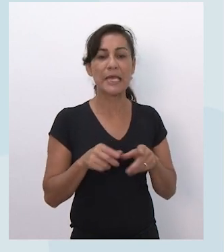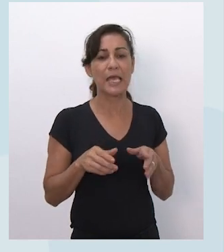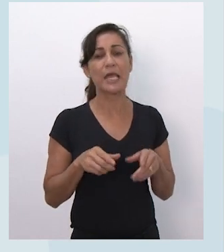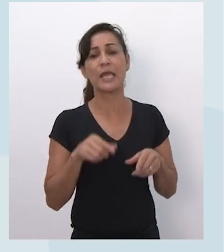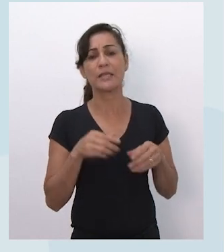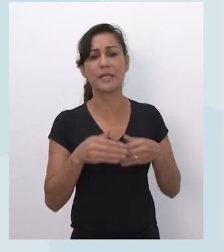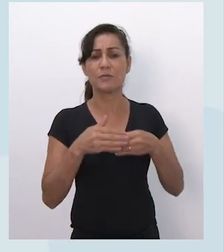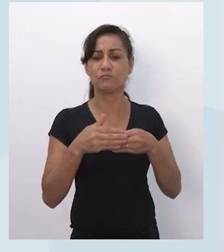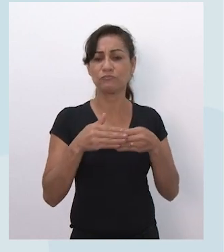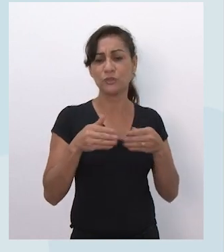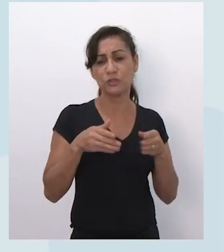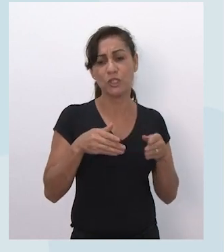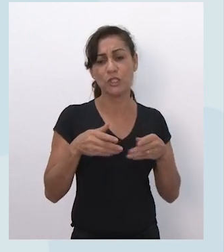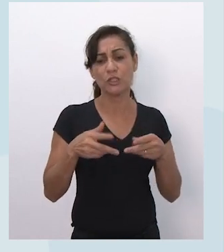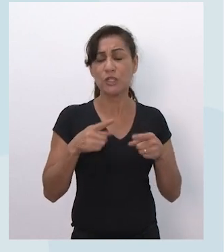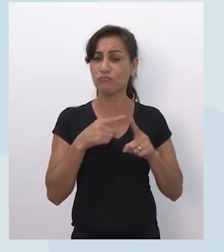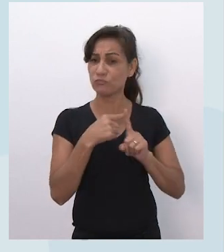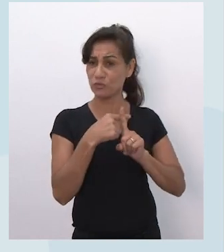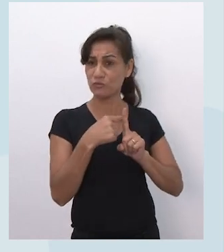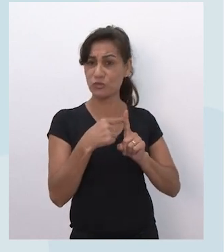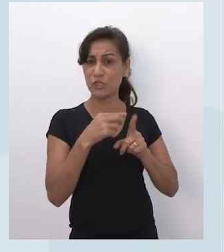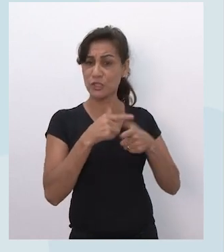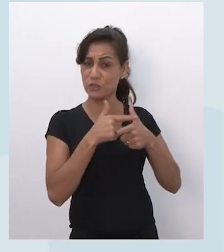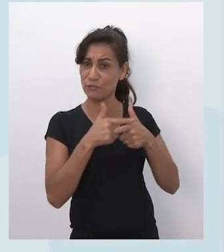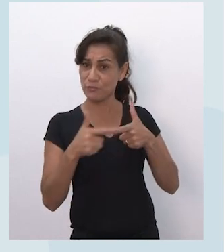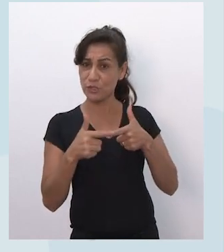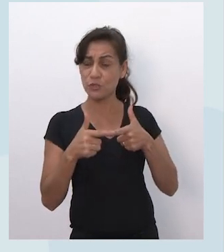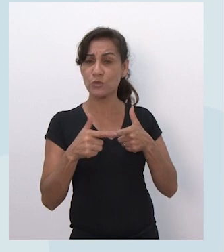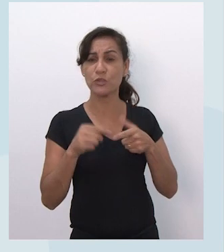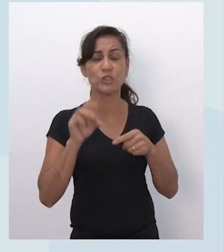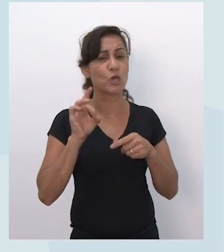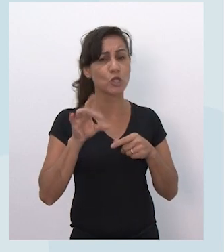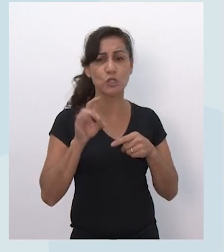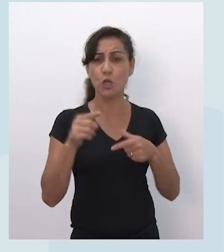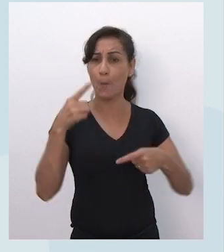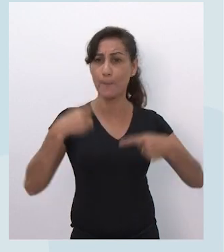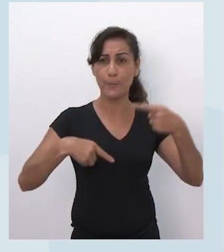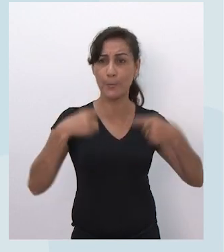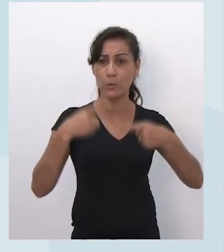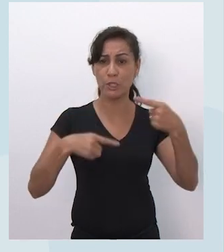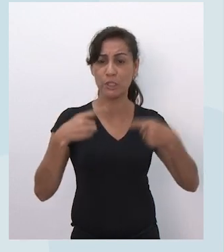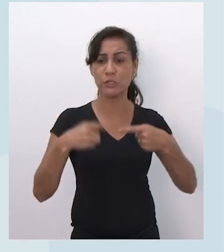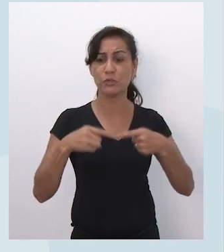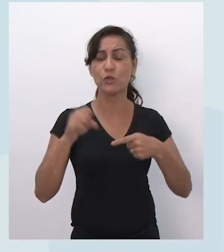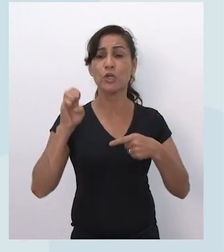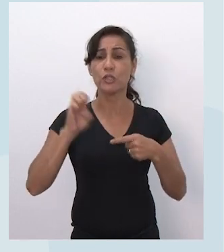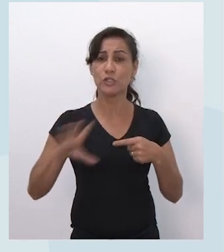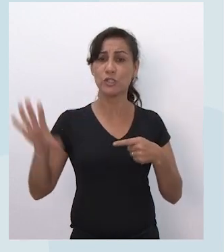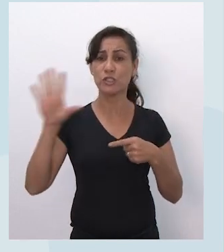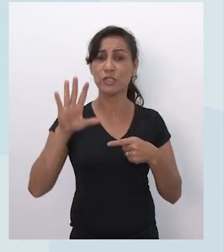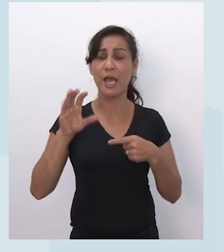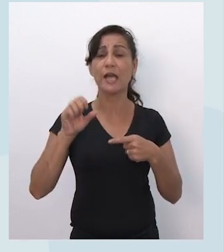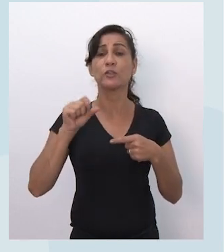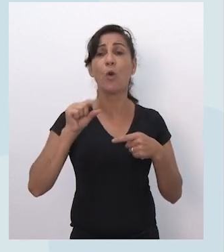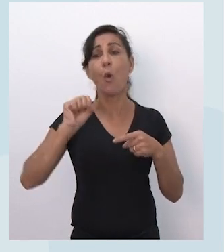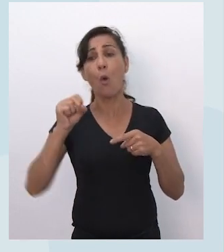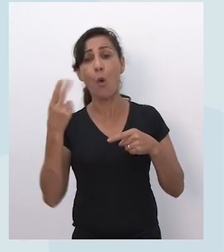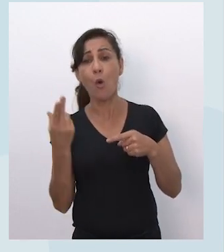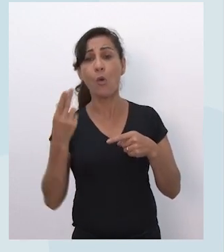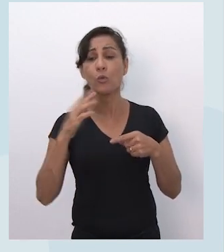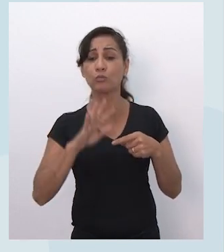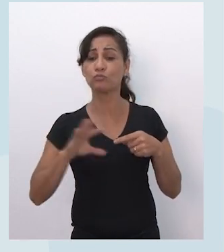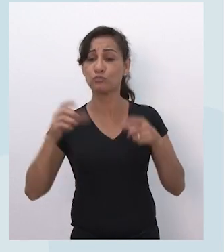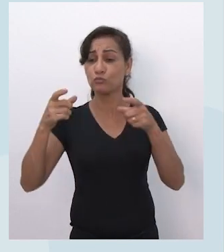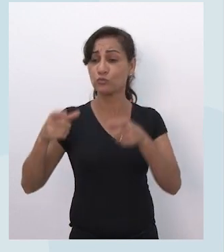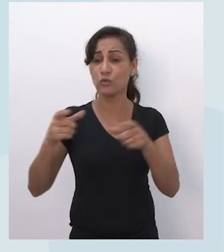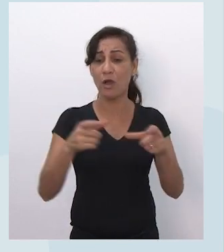fronteiras e tudo mais. Só que ele não é só essa configuração política de um Estado-nação, mas ele é um espaço construído pela formação social.